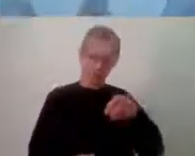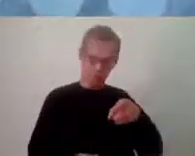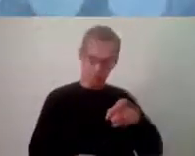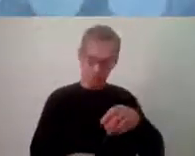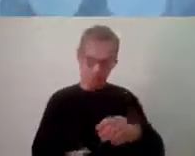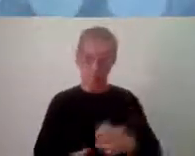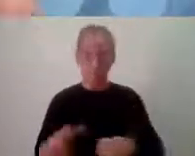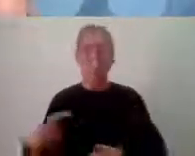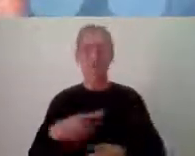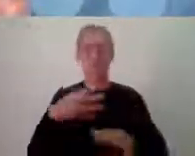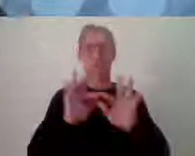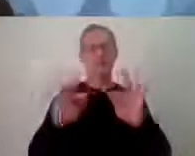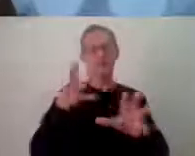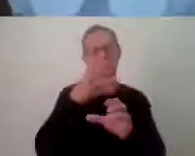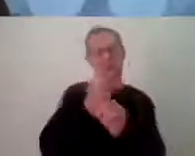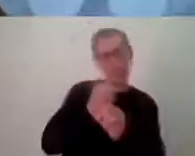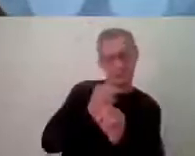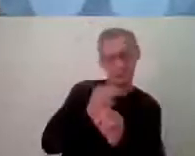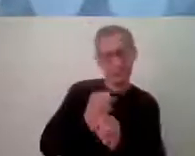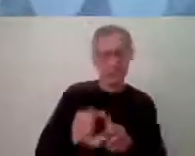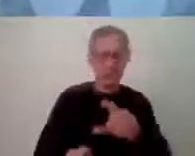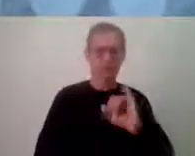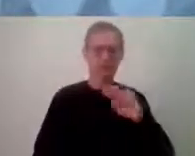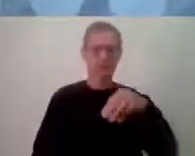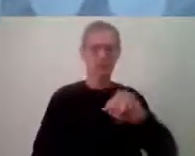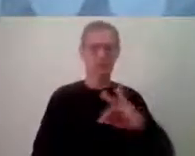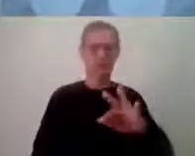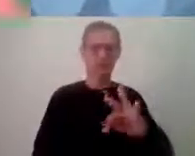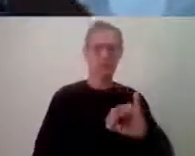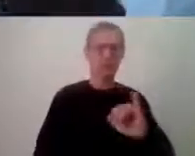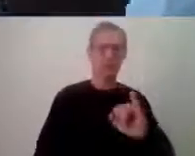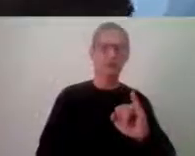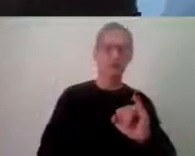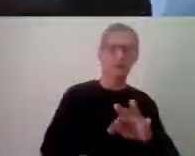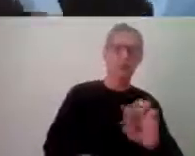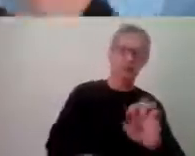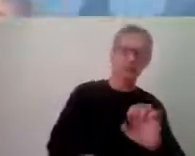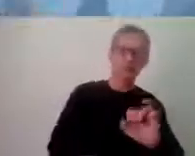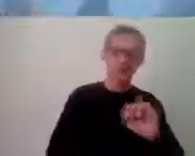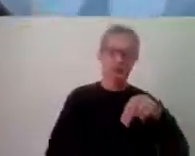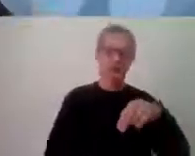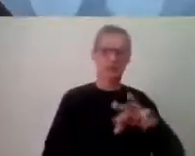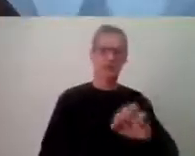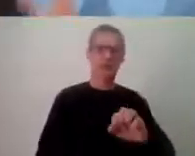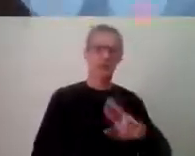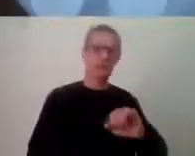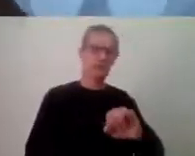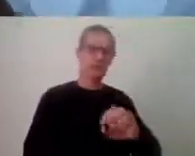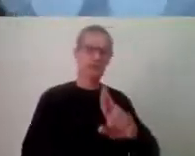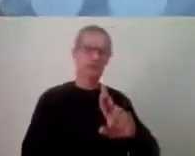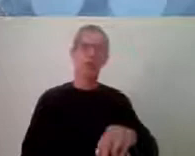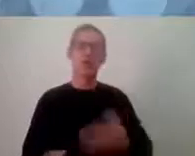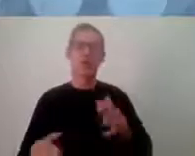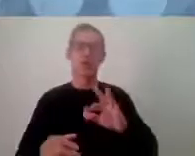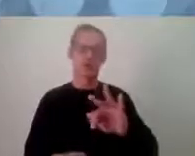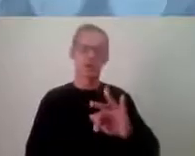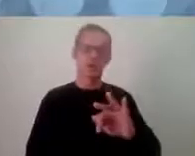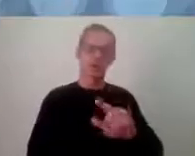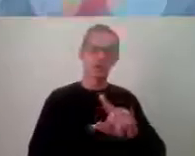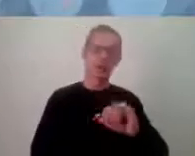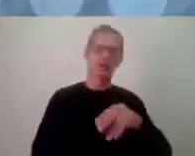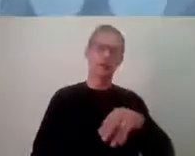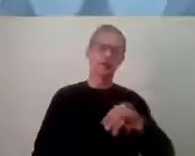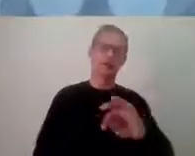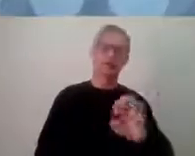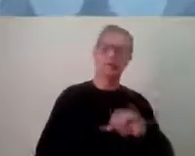função calculada no limite inferior. Limite superior, limite inferior. E aí você encontra o